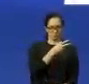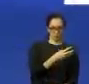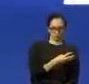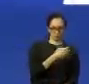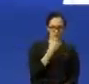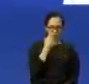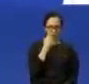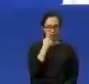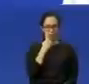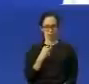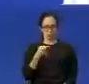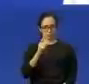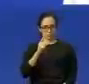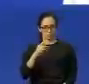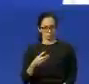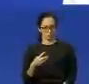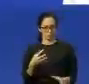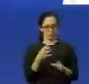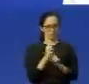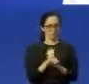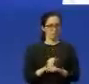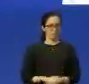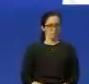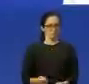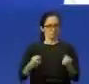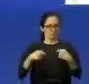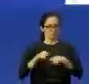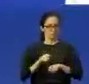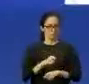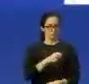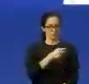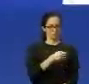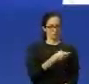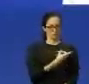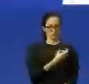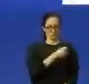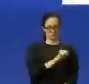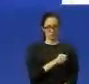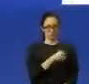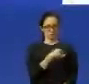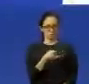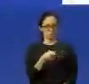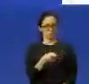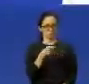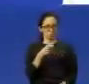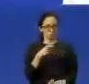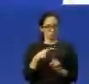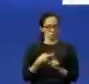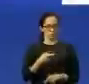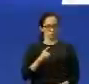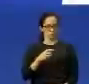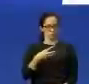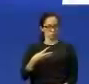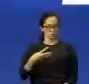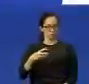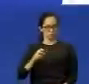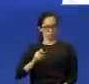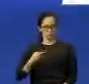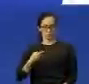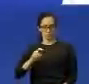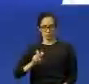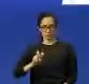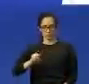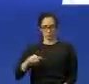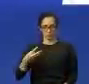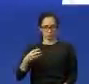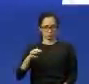de 18, mais 1/3 de 14,70, terá que ser igual a 2/3 de 18 menos X, mais 1/3 de 15,30. Esse X aí é o valor,